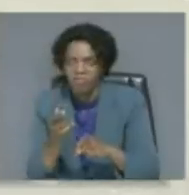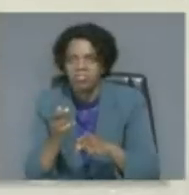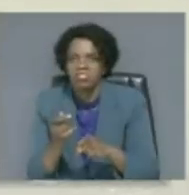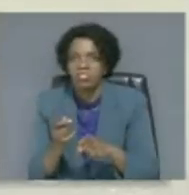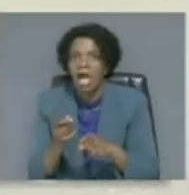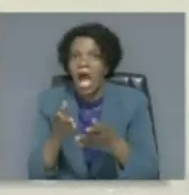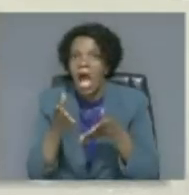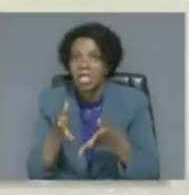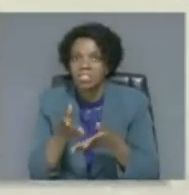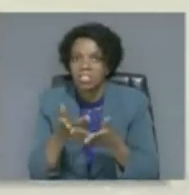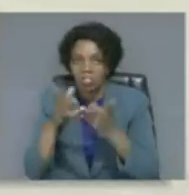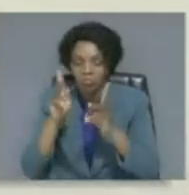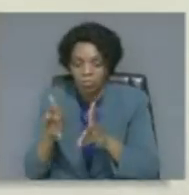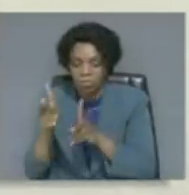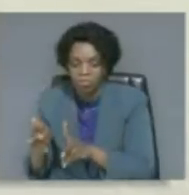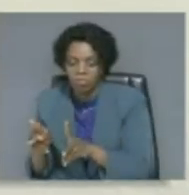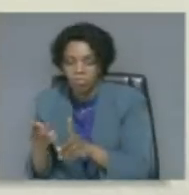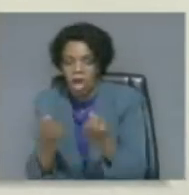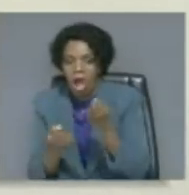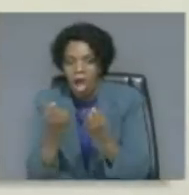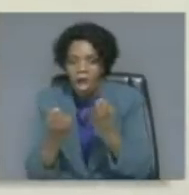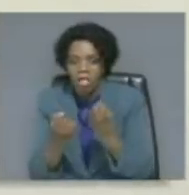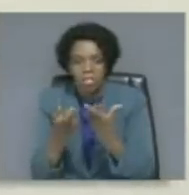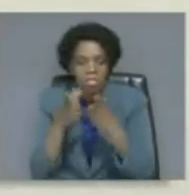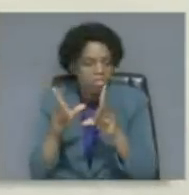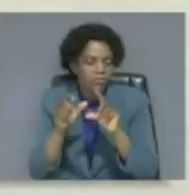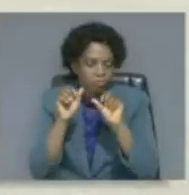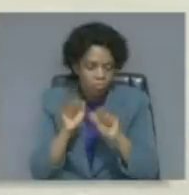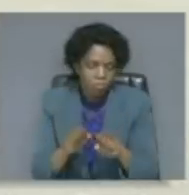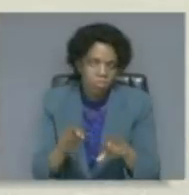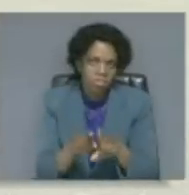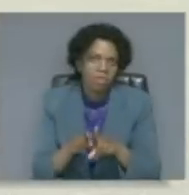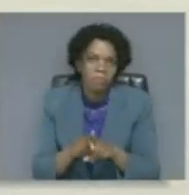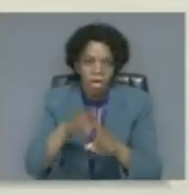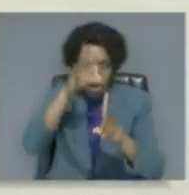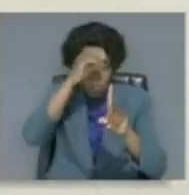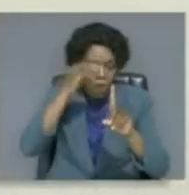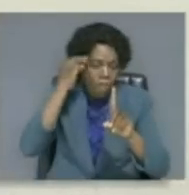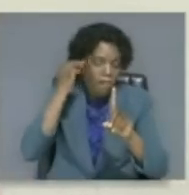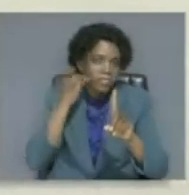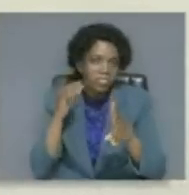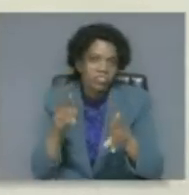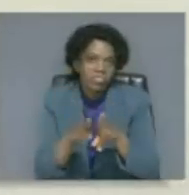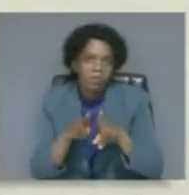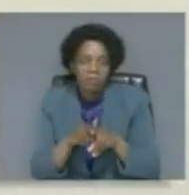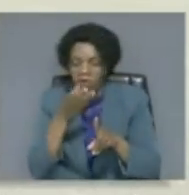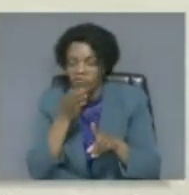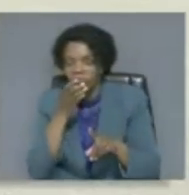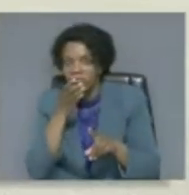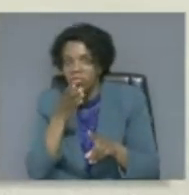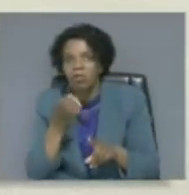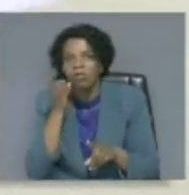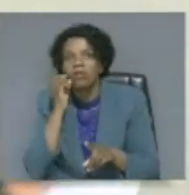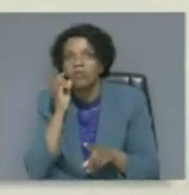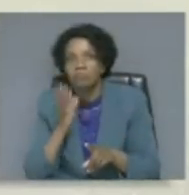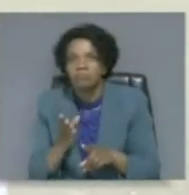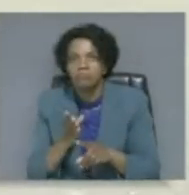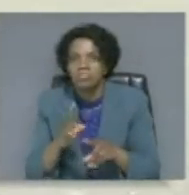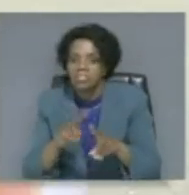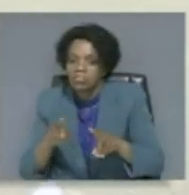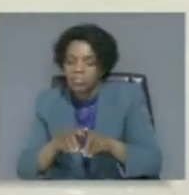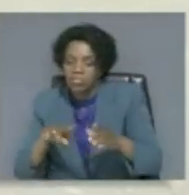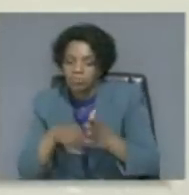possam trafegar sem algum constrangimento. E também o ministro acabou de dizer aqui que